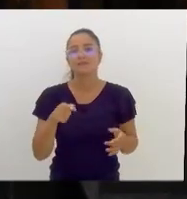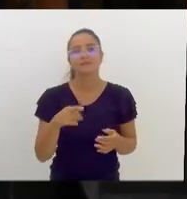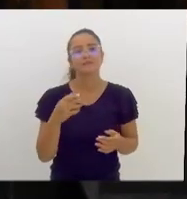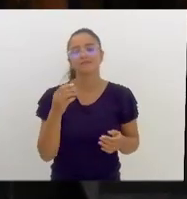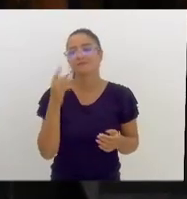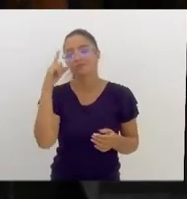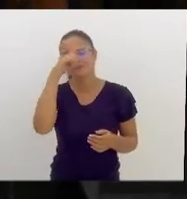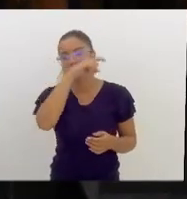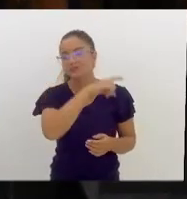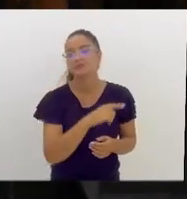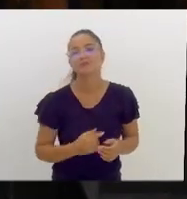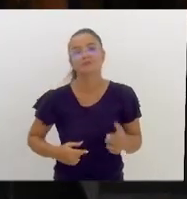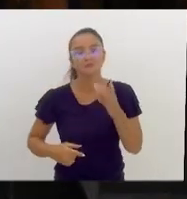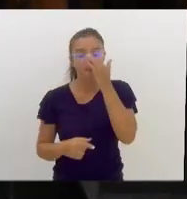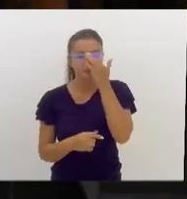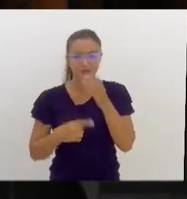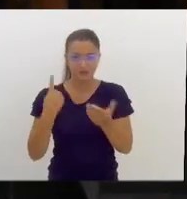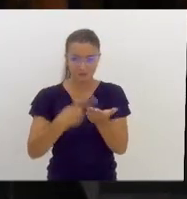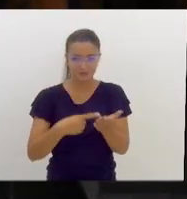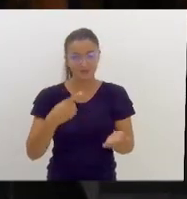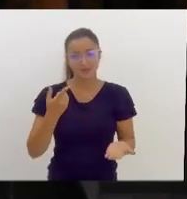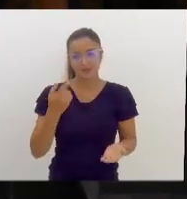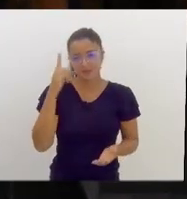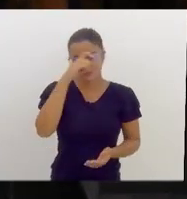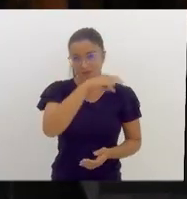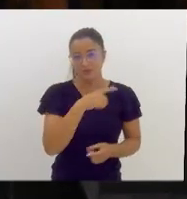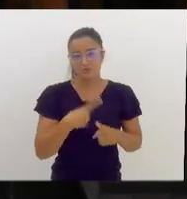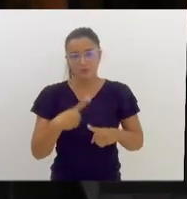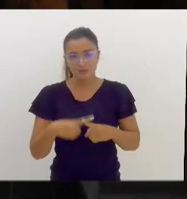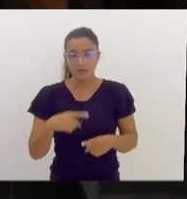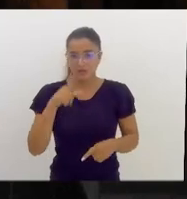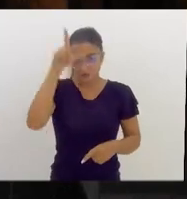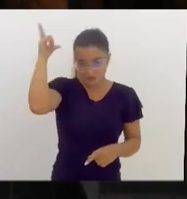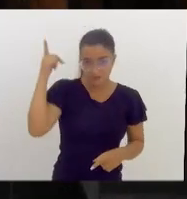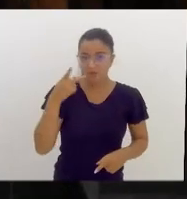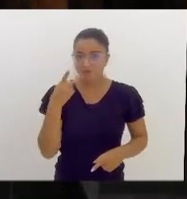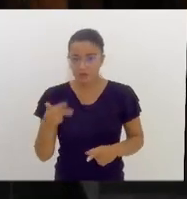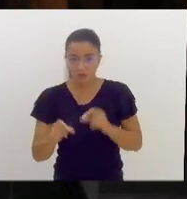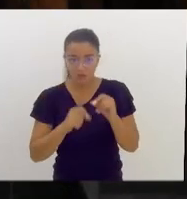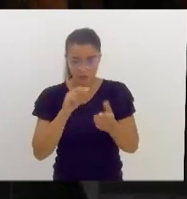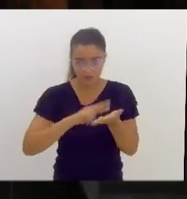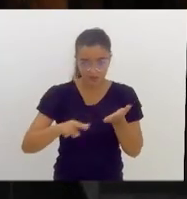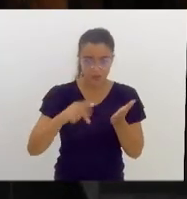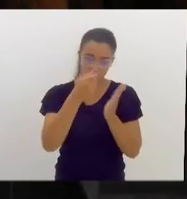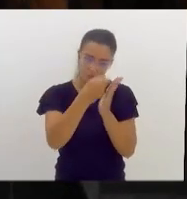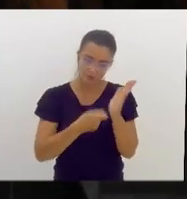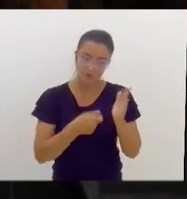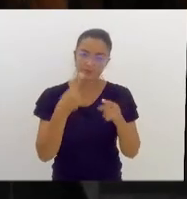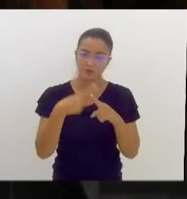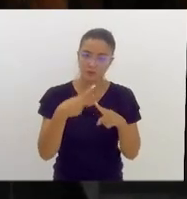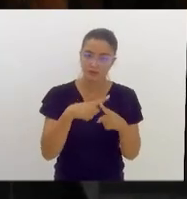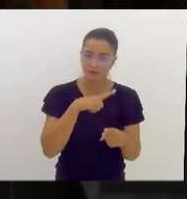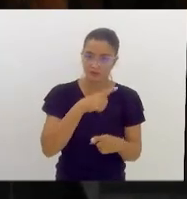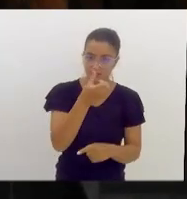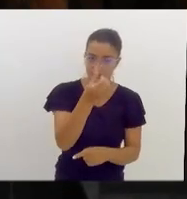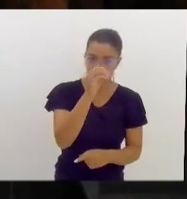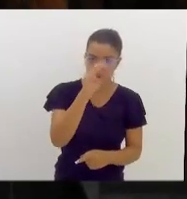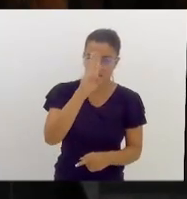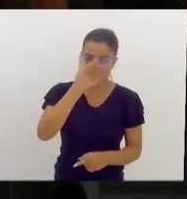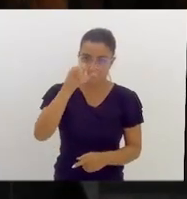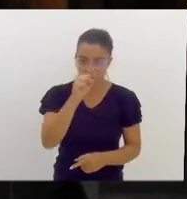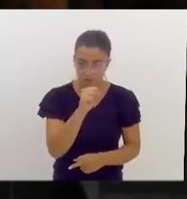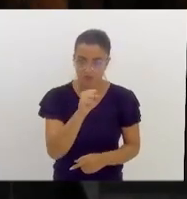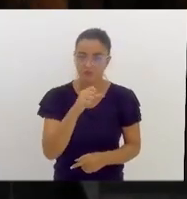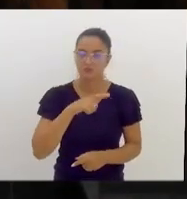todo o Brasil. O que o deputado Luiz Paulo apontou e que está no relatório é um desequilíbrio de 60 bilhões